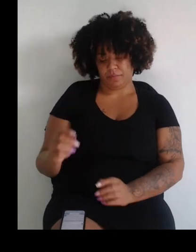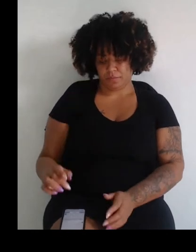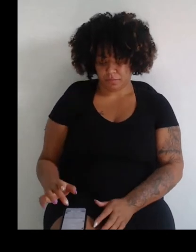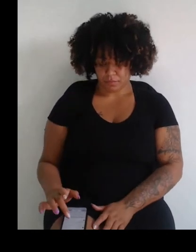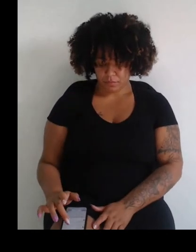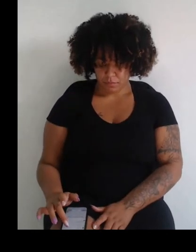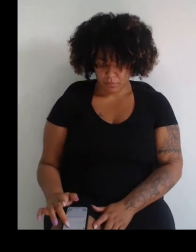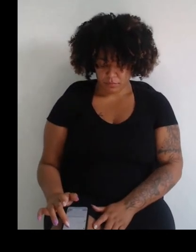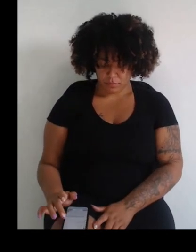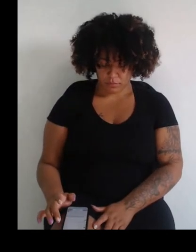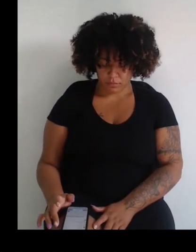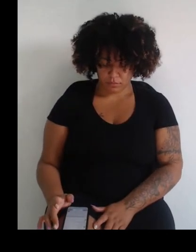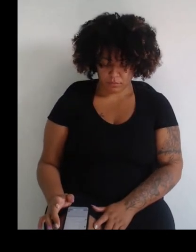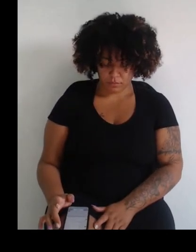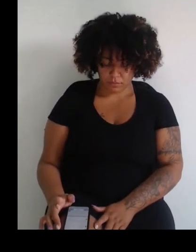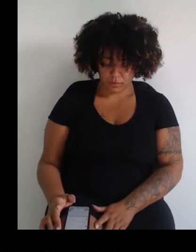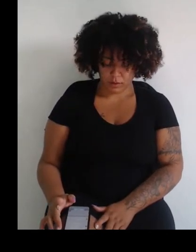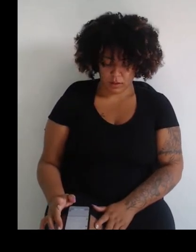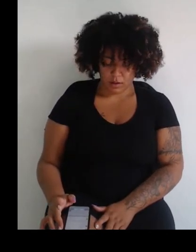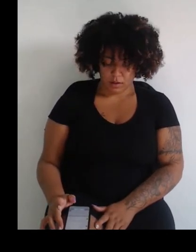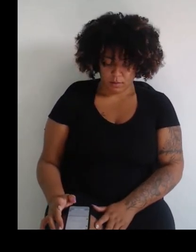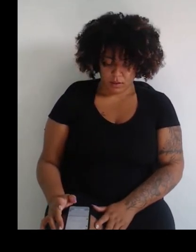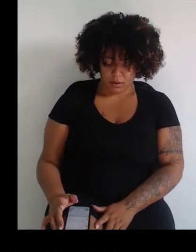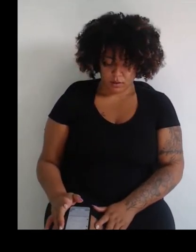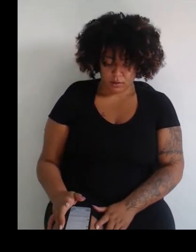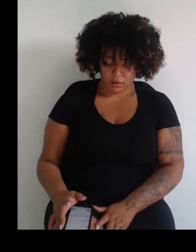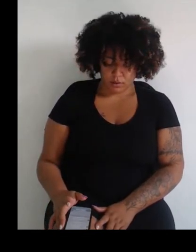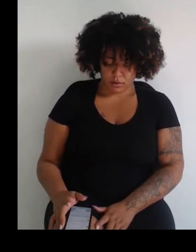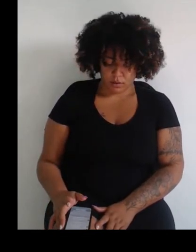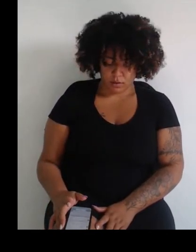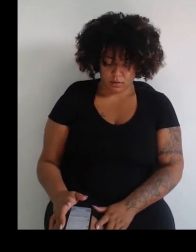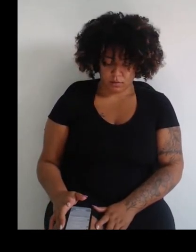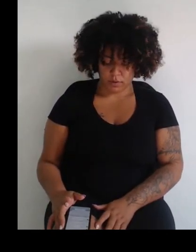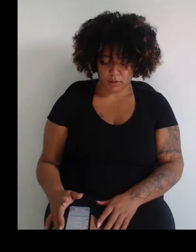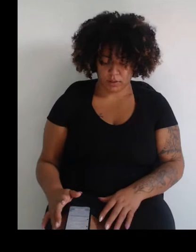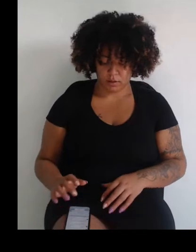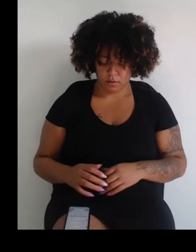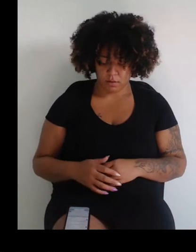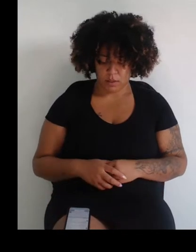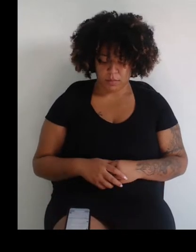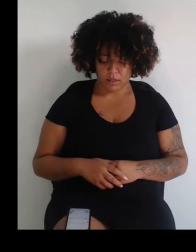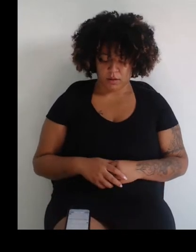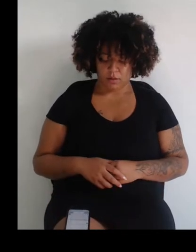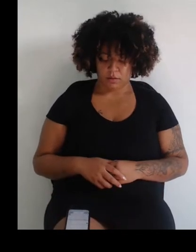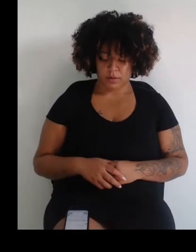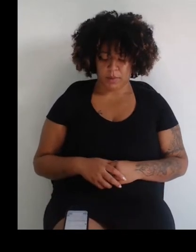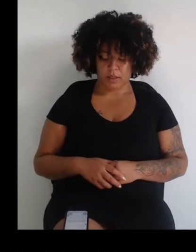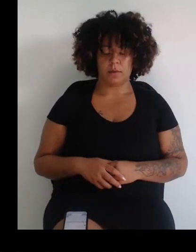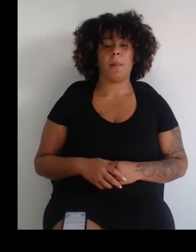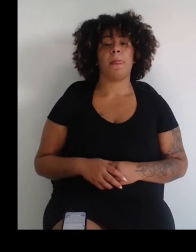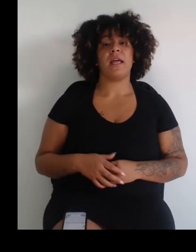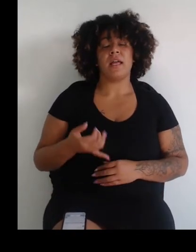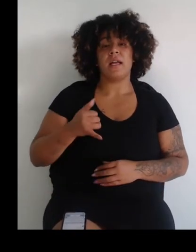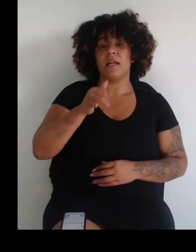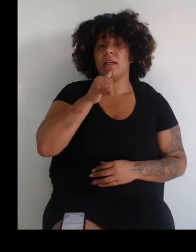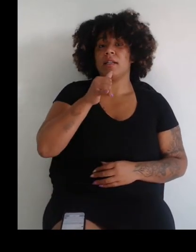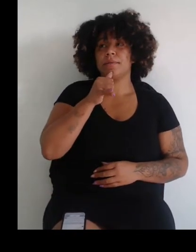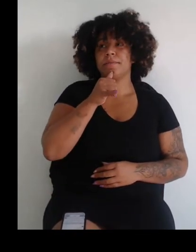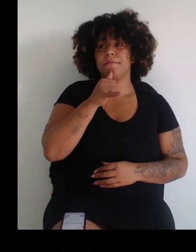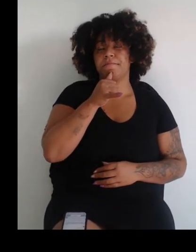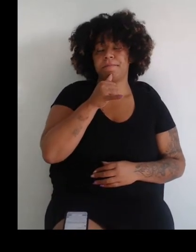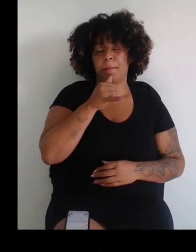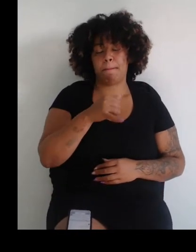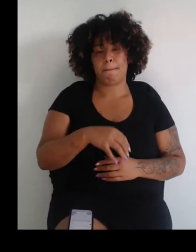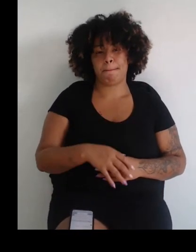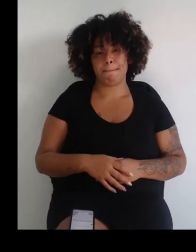explorar isso ainda mais precisamos diminuir o zoom explorar essa postagem mais Ampla e o lugar mais geral dos homens dentro